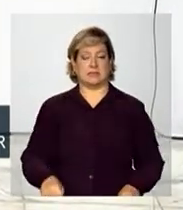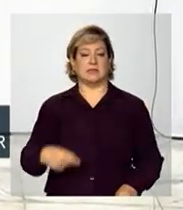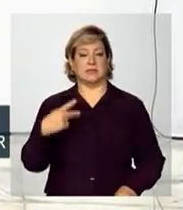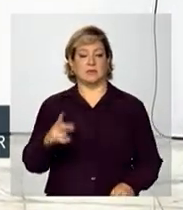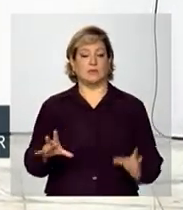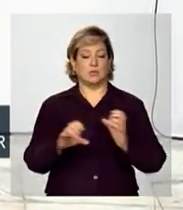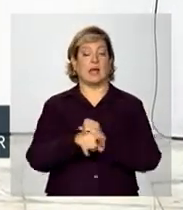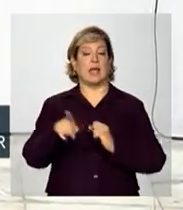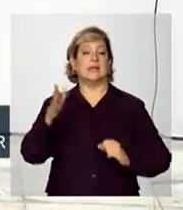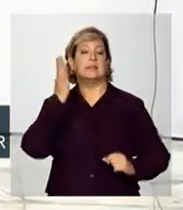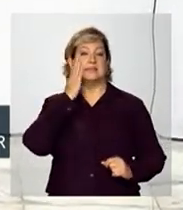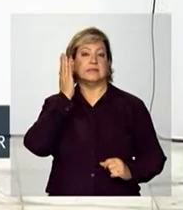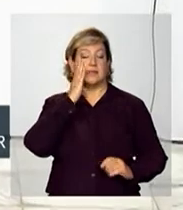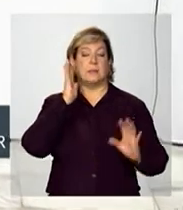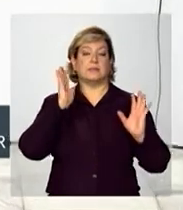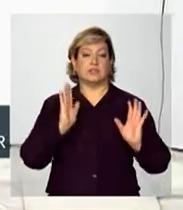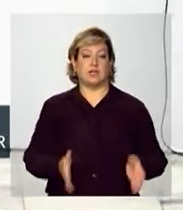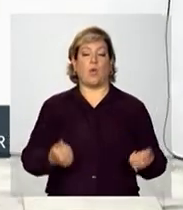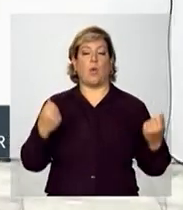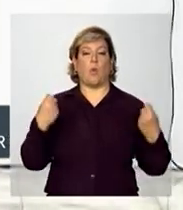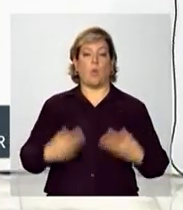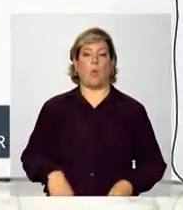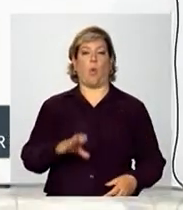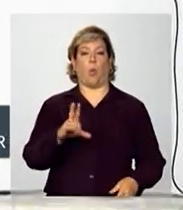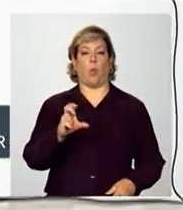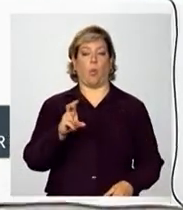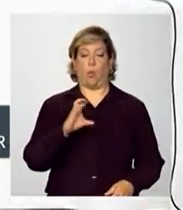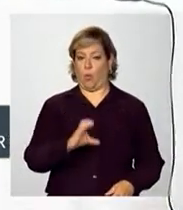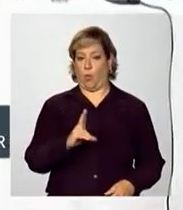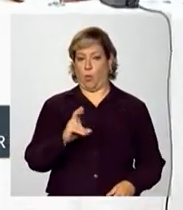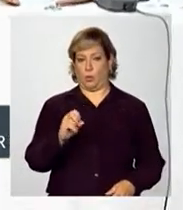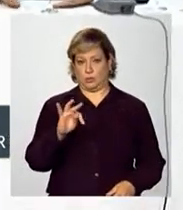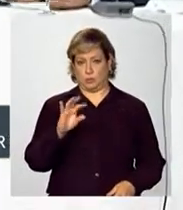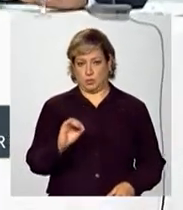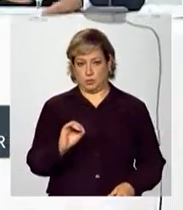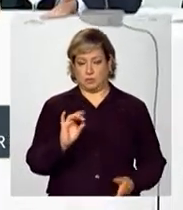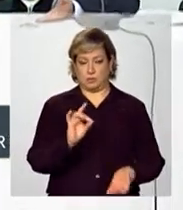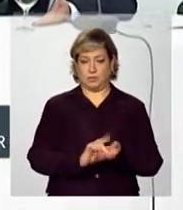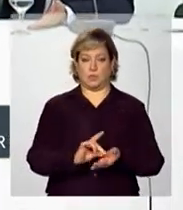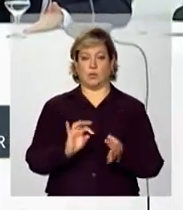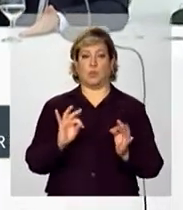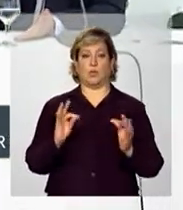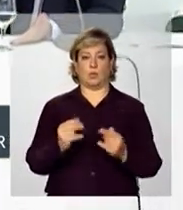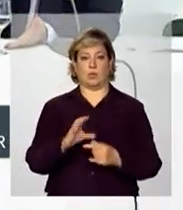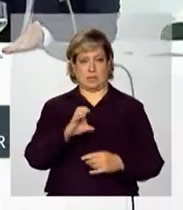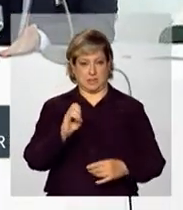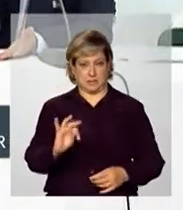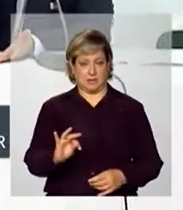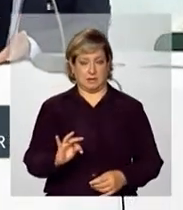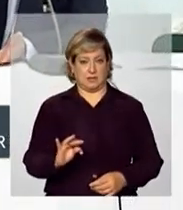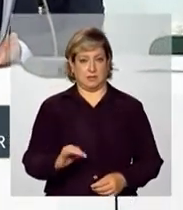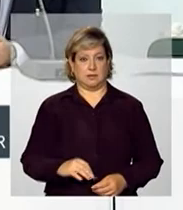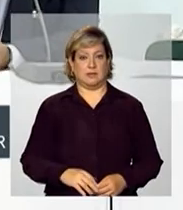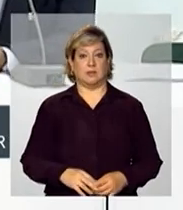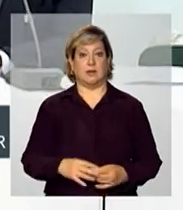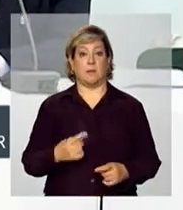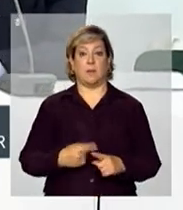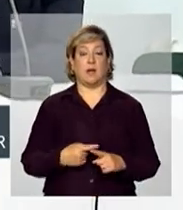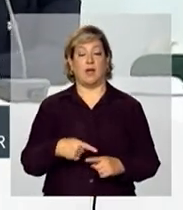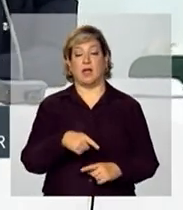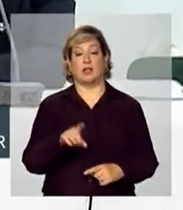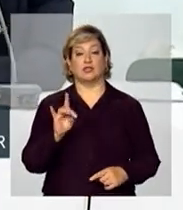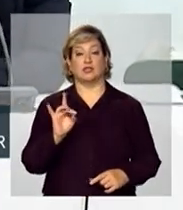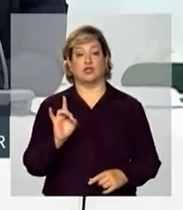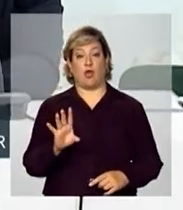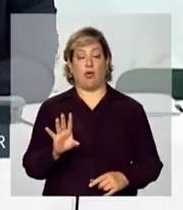Total Ela já sabe que o curso efetivo Total o custo para a instituição financeira é residual aqui é absolutamente nenhum porque apenas ele vai